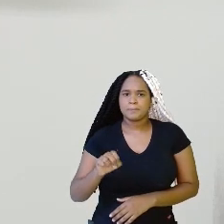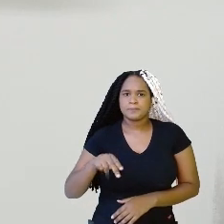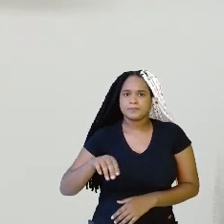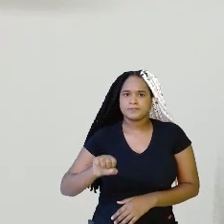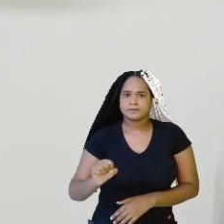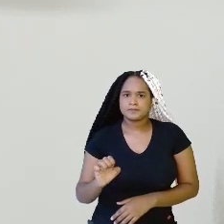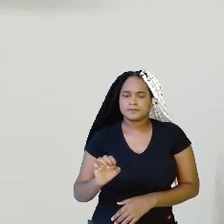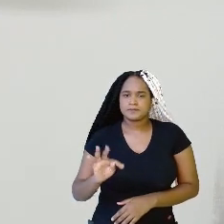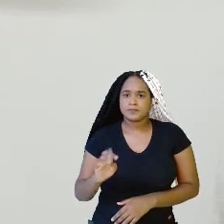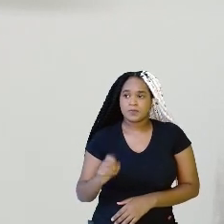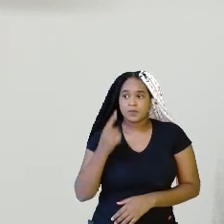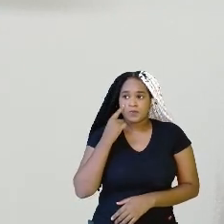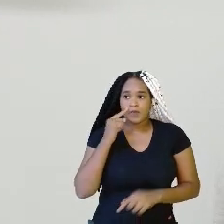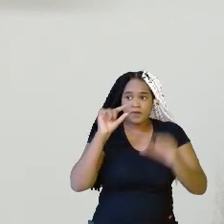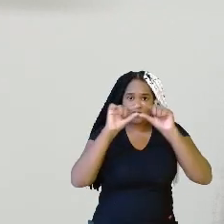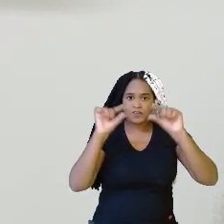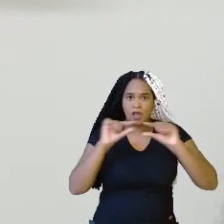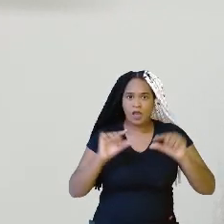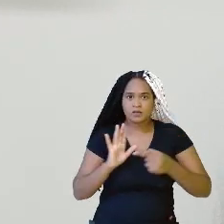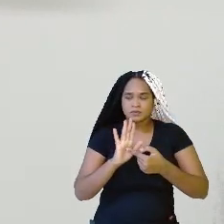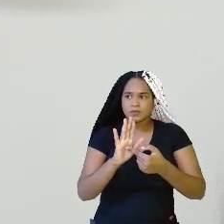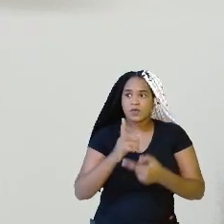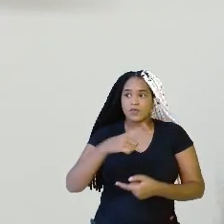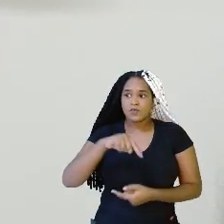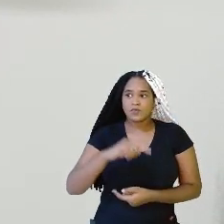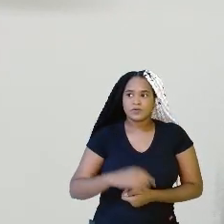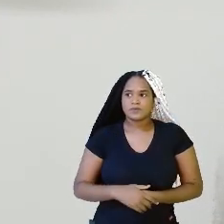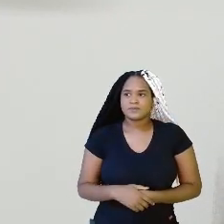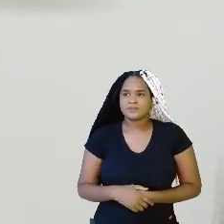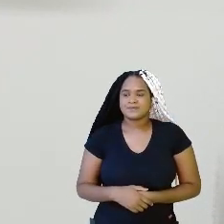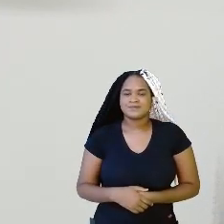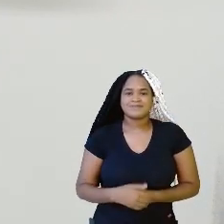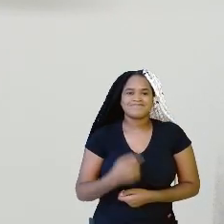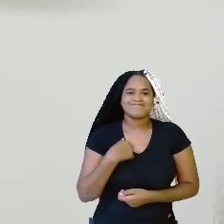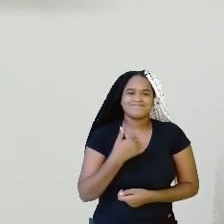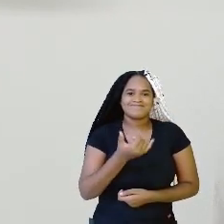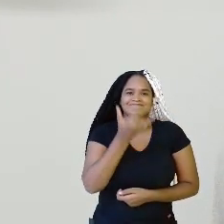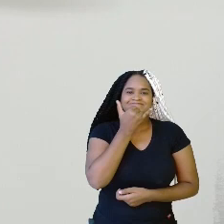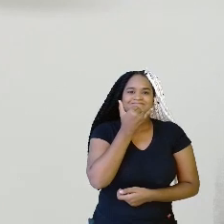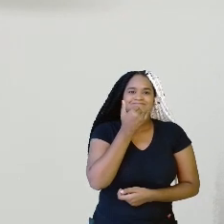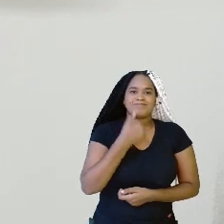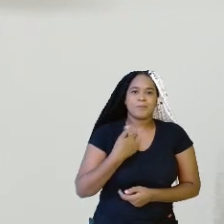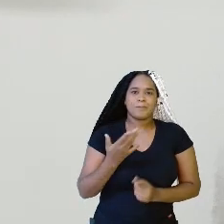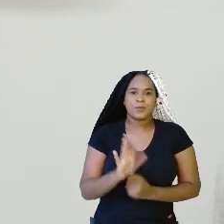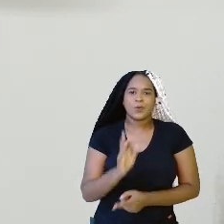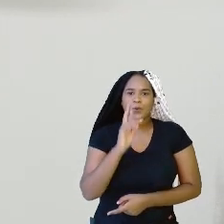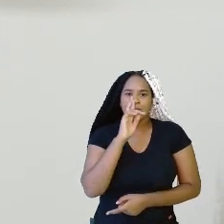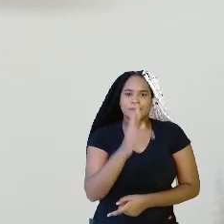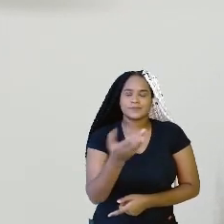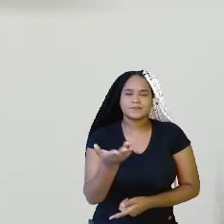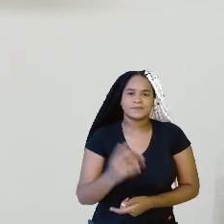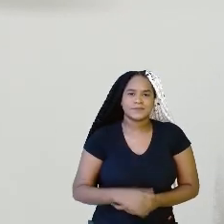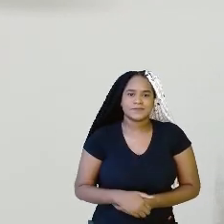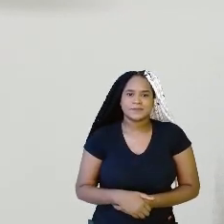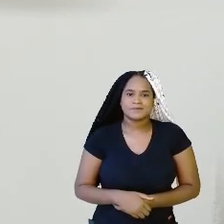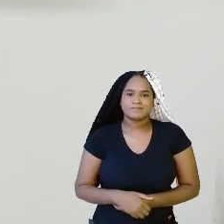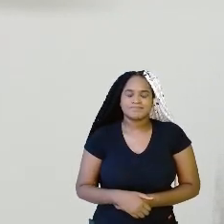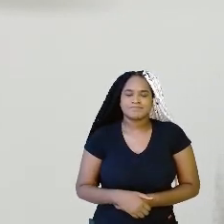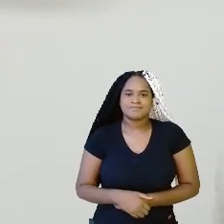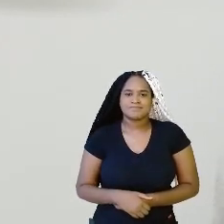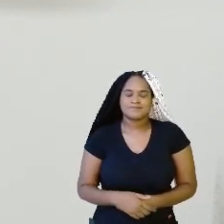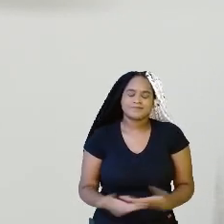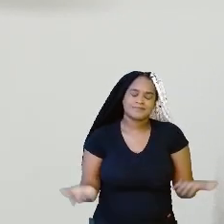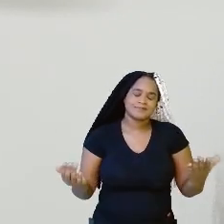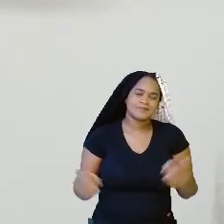frases e você vai me dizer, eita, dei a dica, tá vendo, rapaz, te dei a resposta,